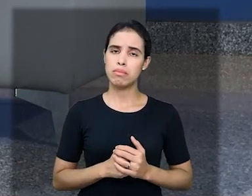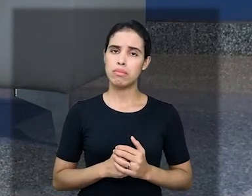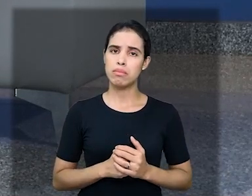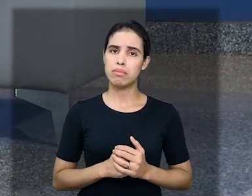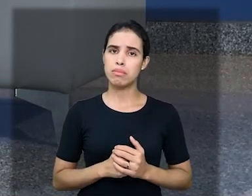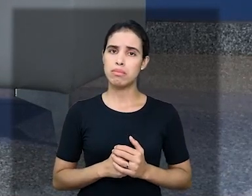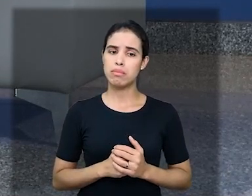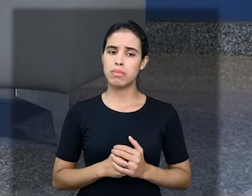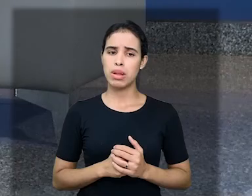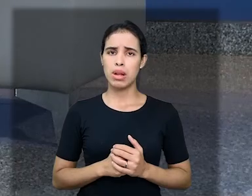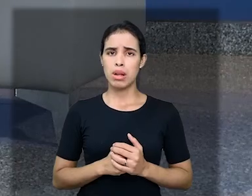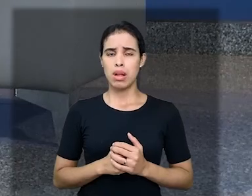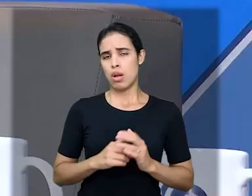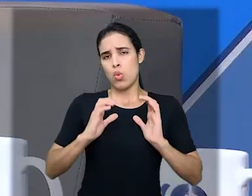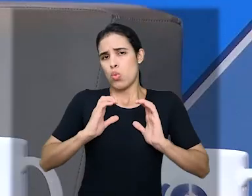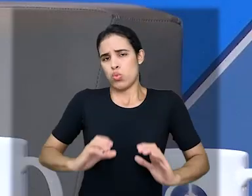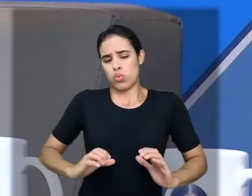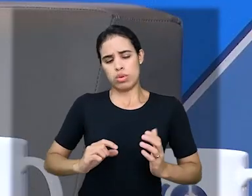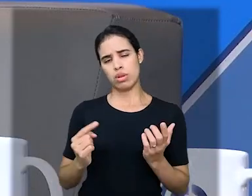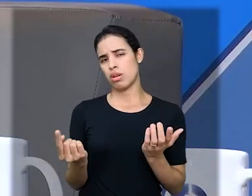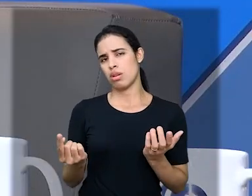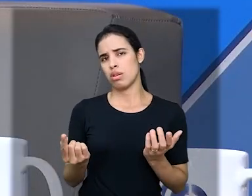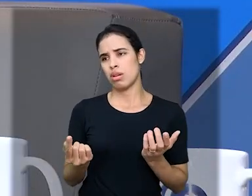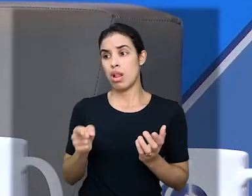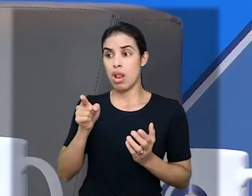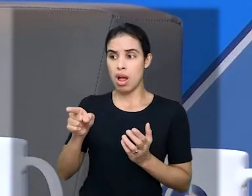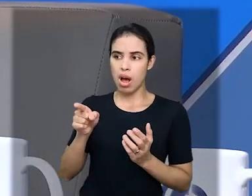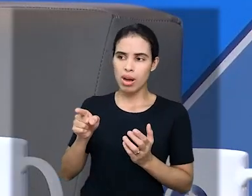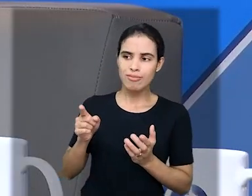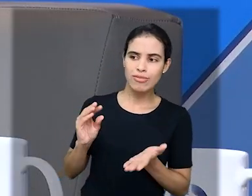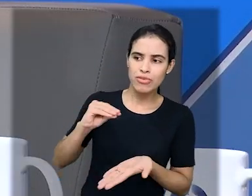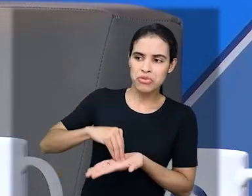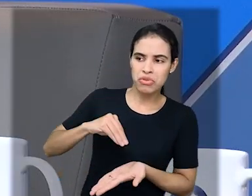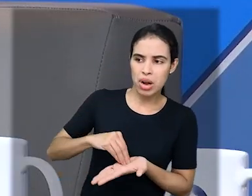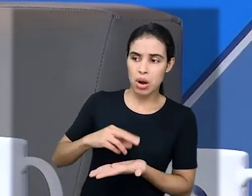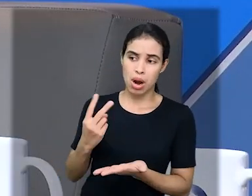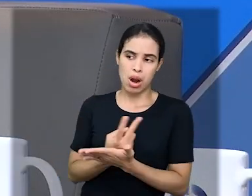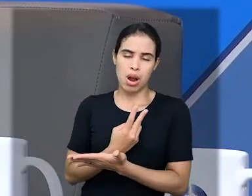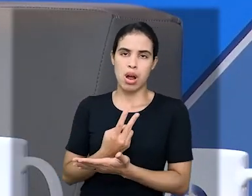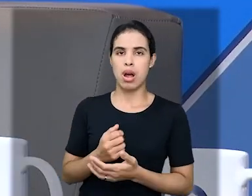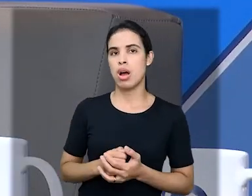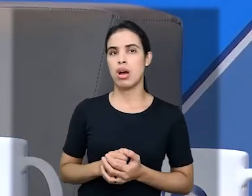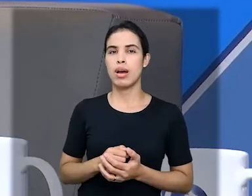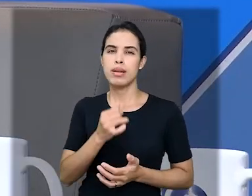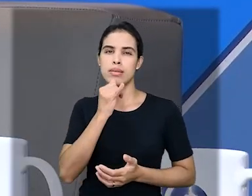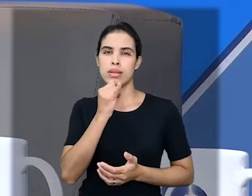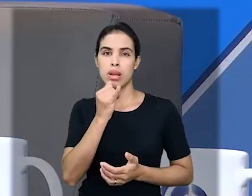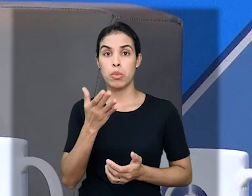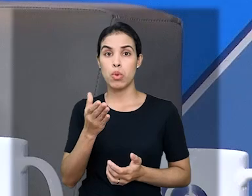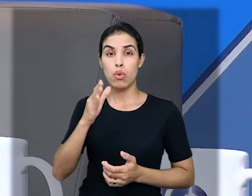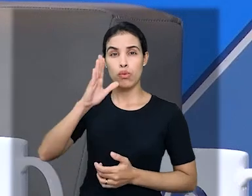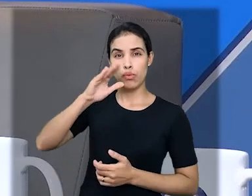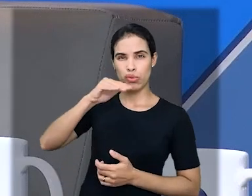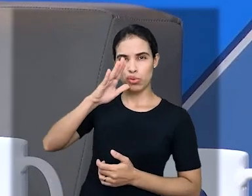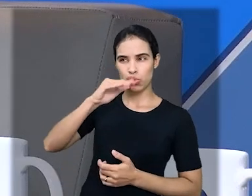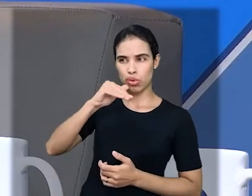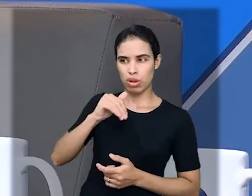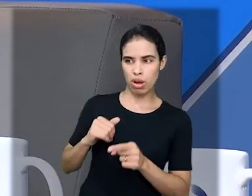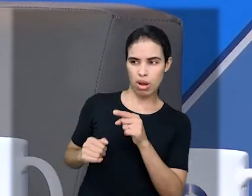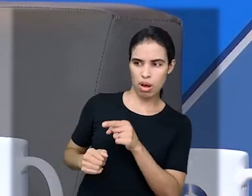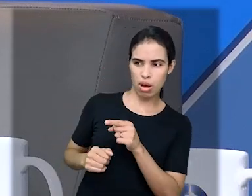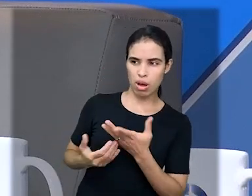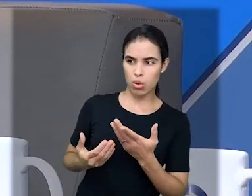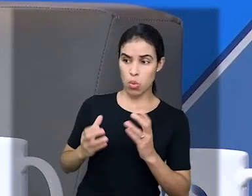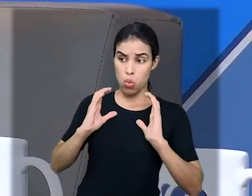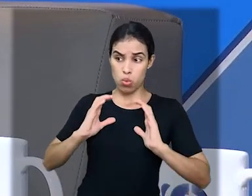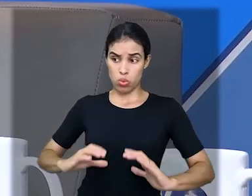envolver muitas condutas, como, por exemplo, o mau procedimento, que a gente costuma brincar que se a conduta irregular daquele